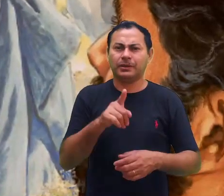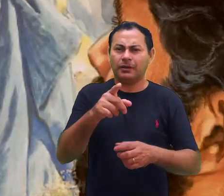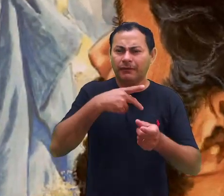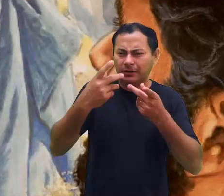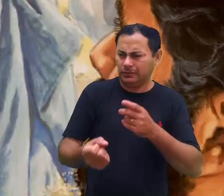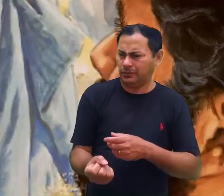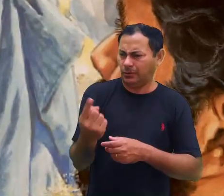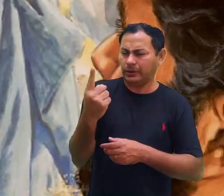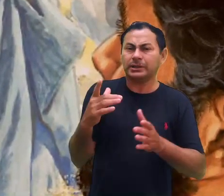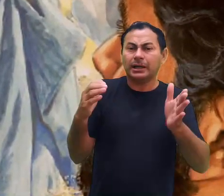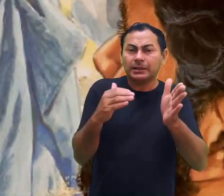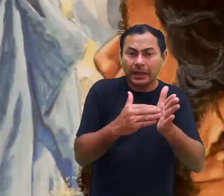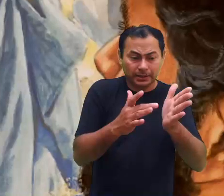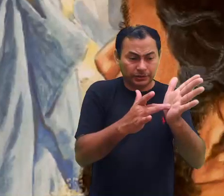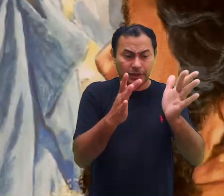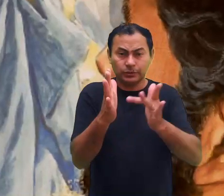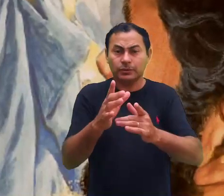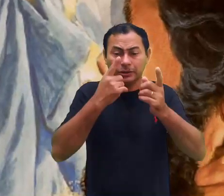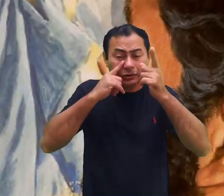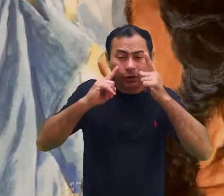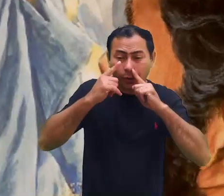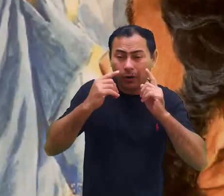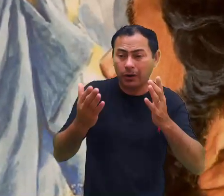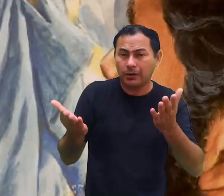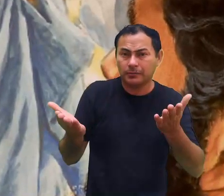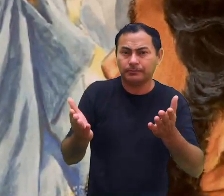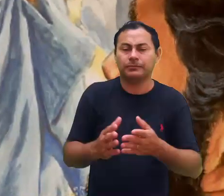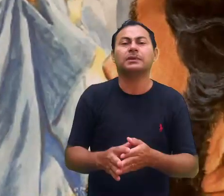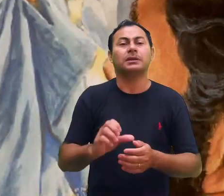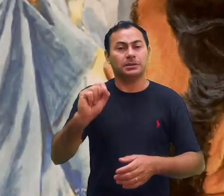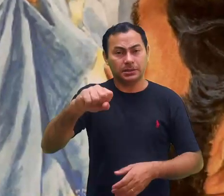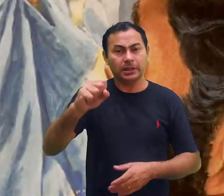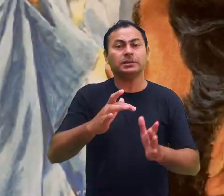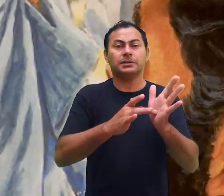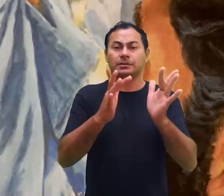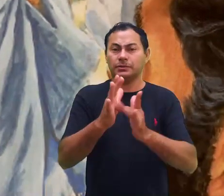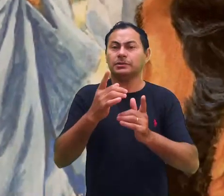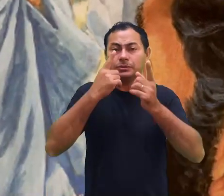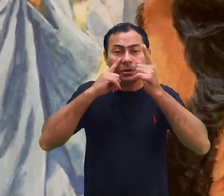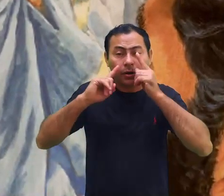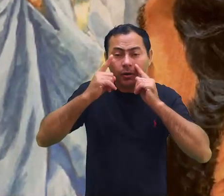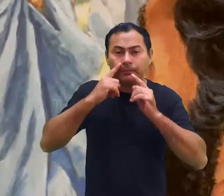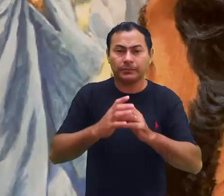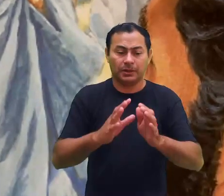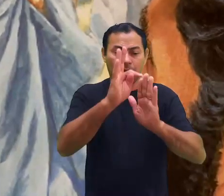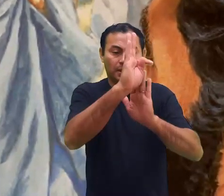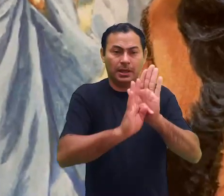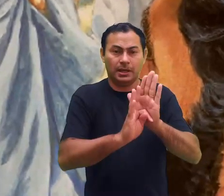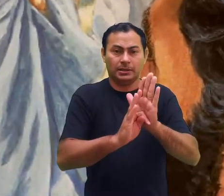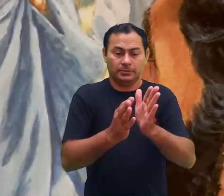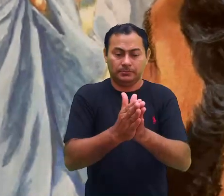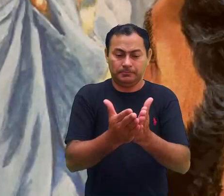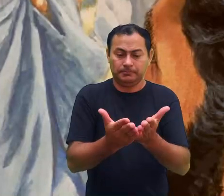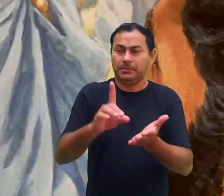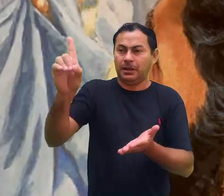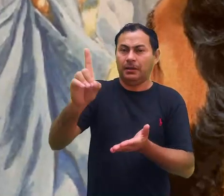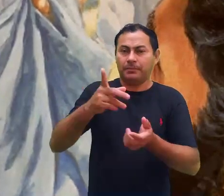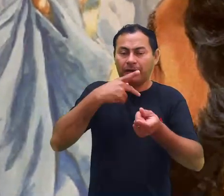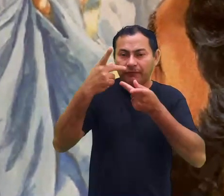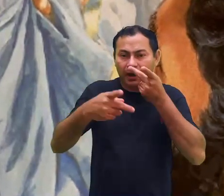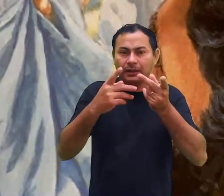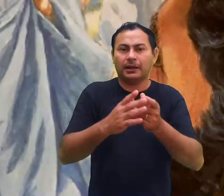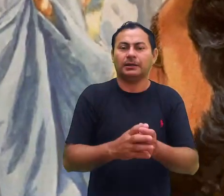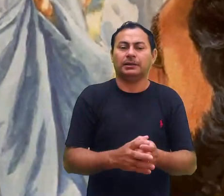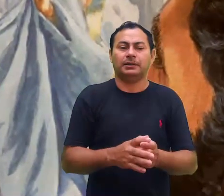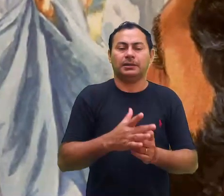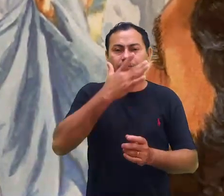Você pode dizer: puxa vida, mas até Jesus chorou? Exatamente. O texto bíblico relata que as